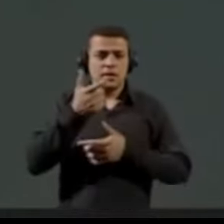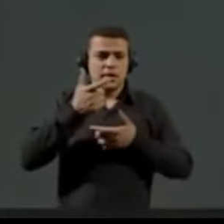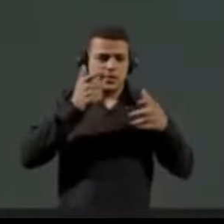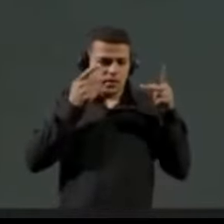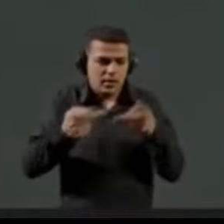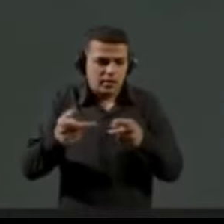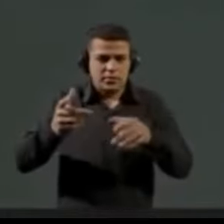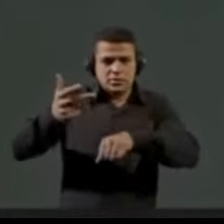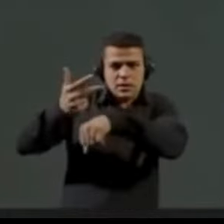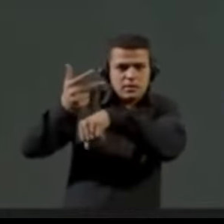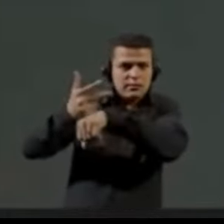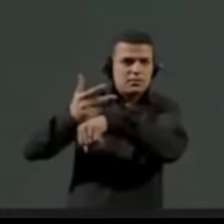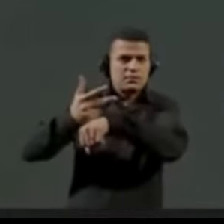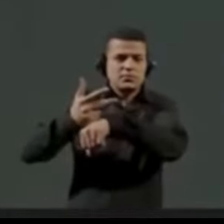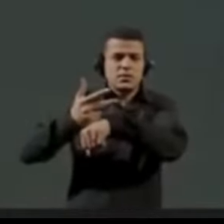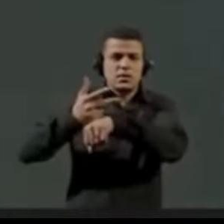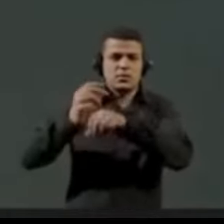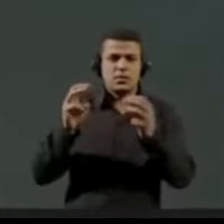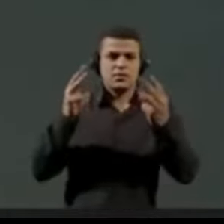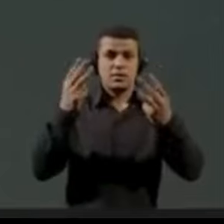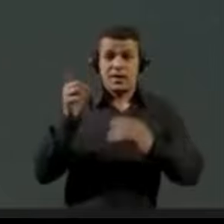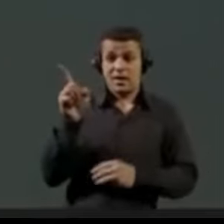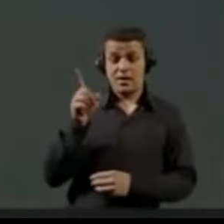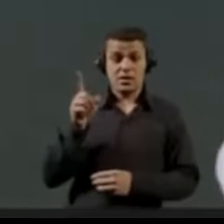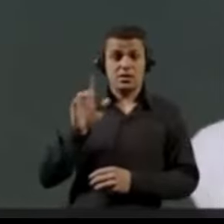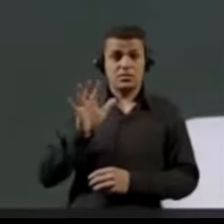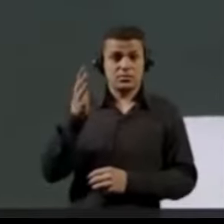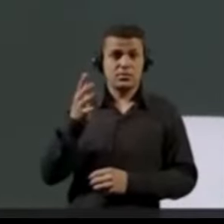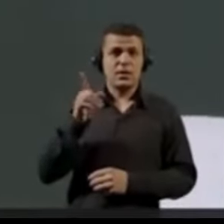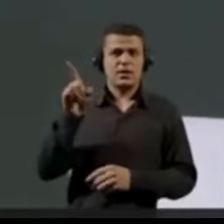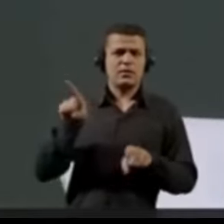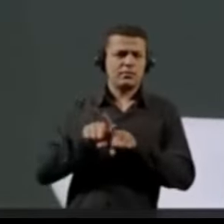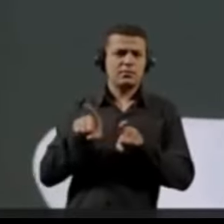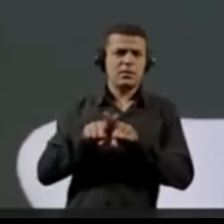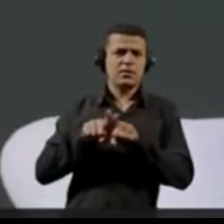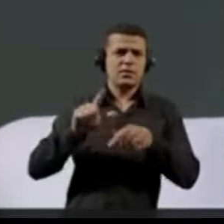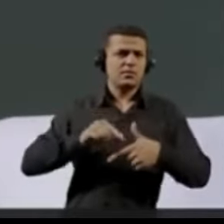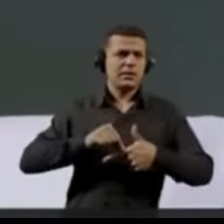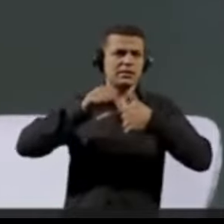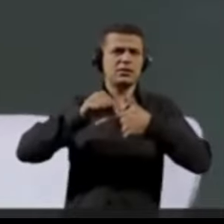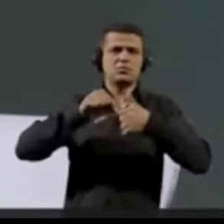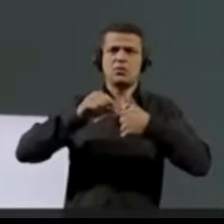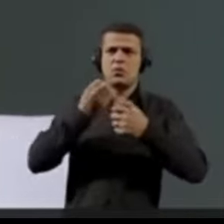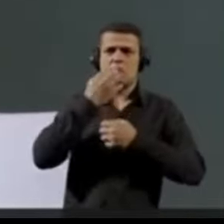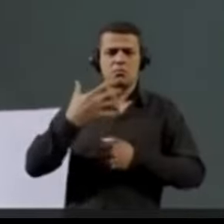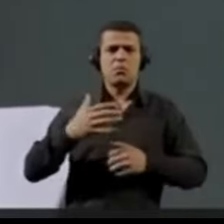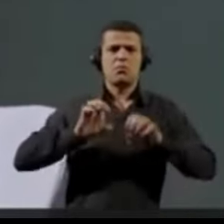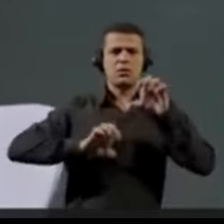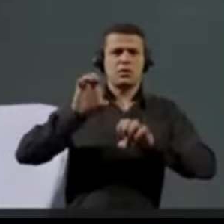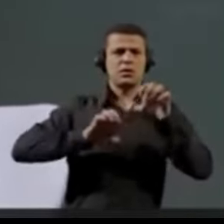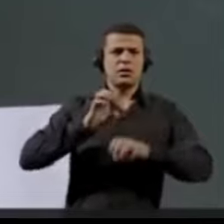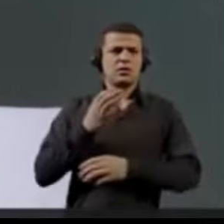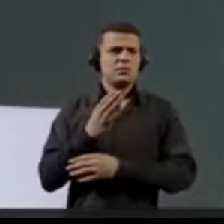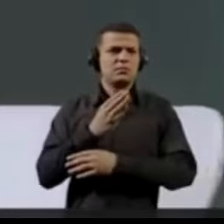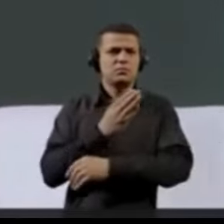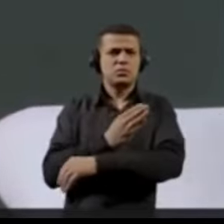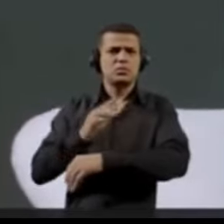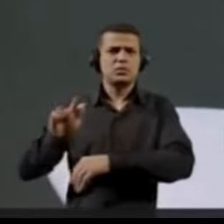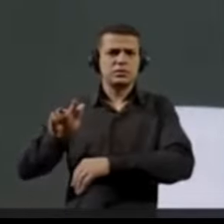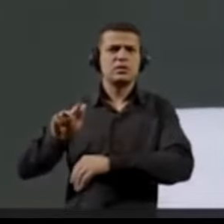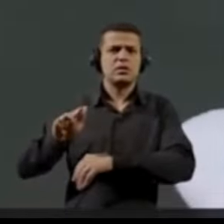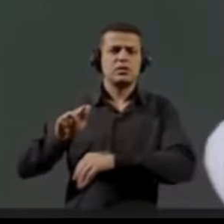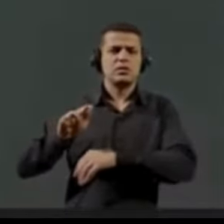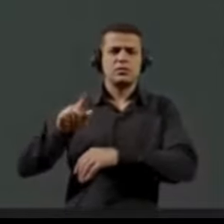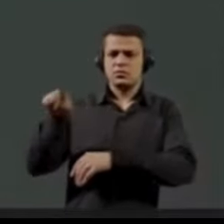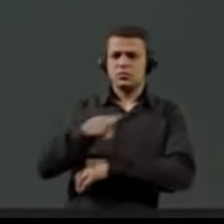evento. Ele foi, por causa de suas opiniões, ele que também é uma grande liderança da direita, um grande empresário daqui de Brusque, de Santa Catarina,